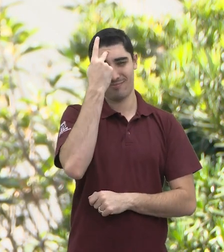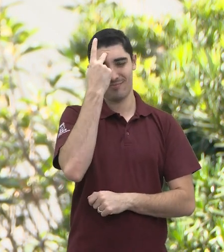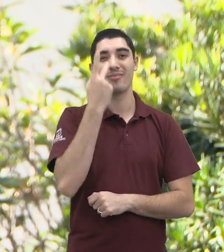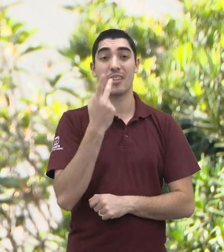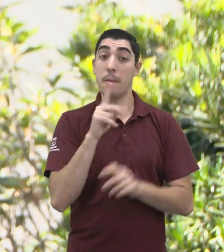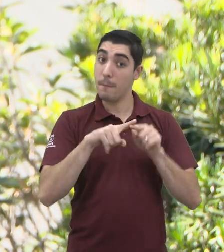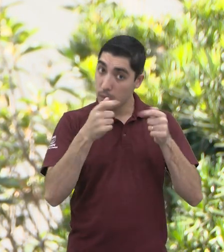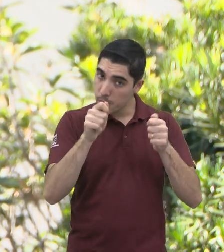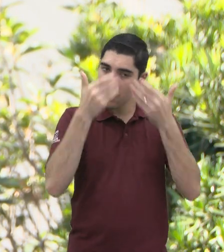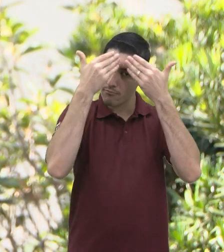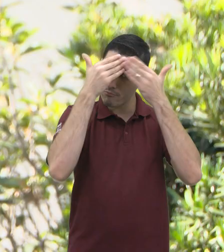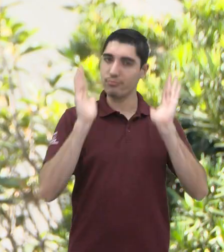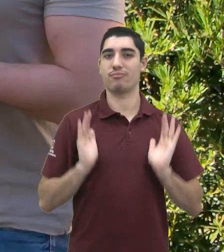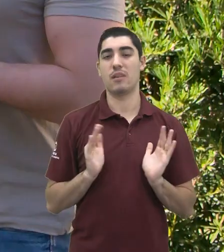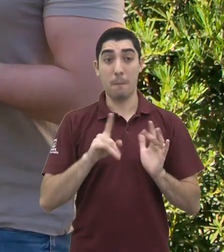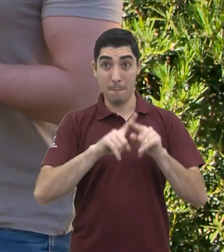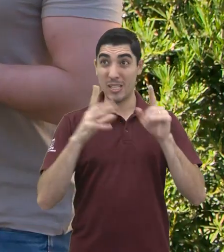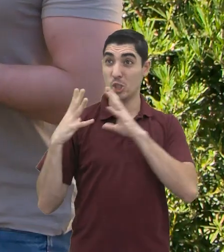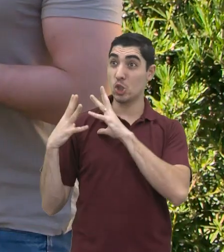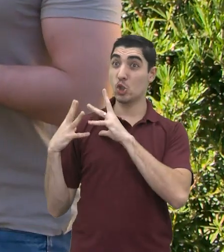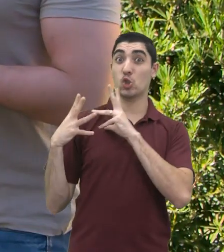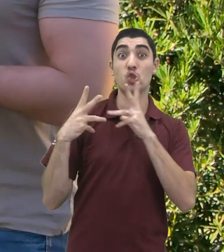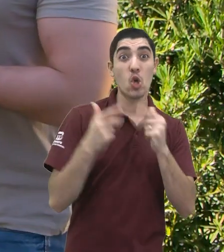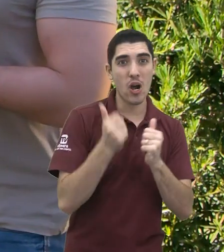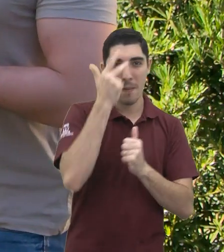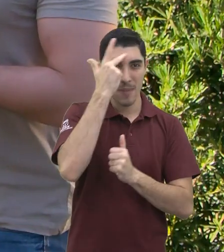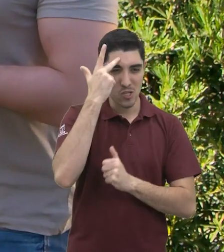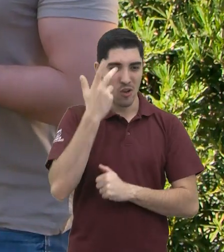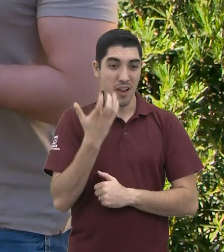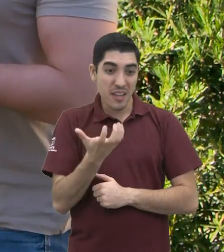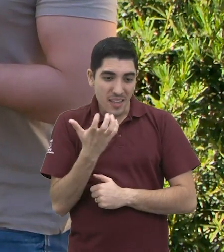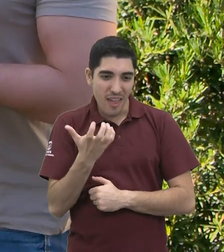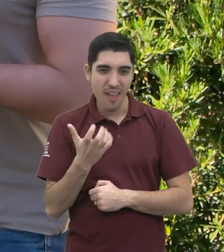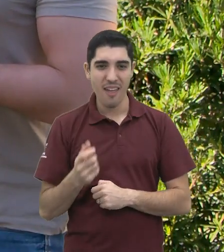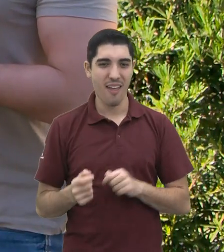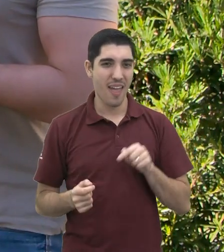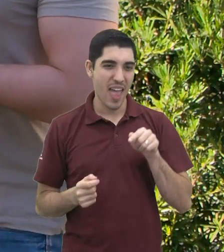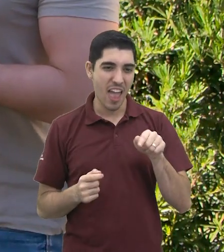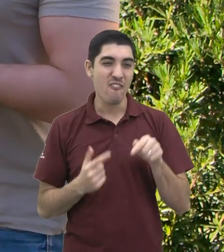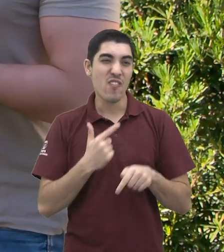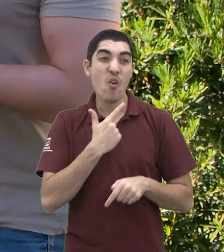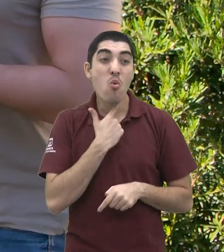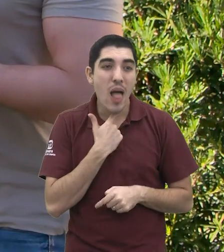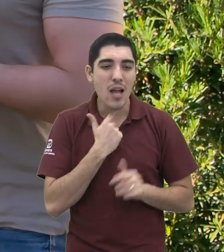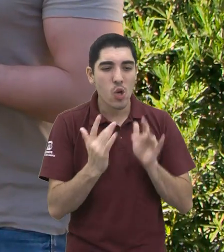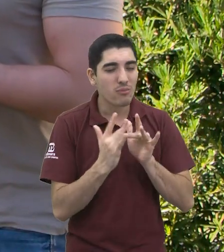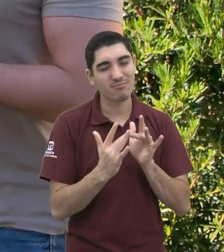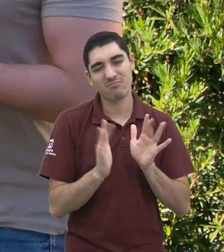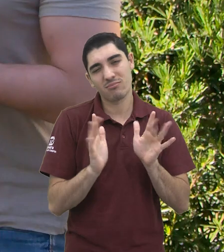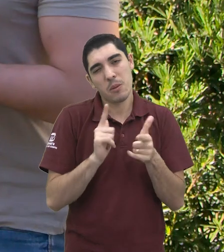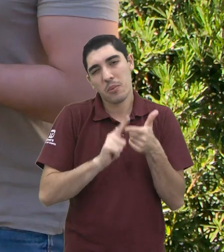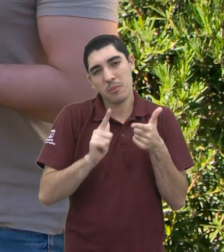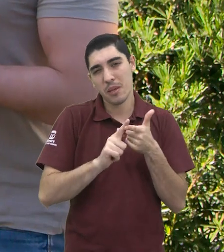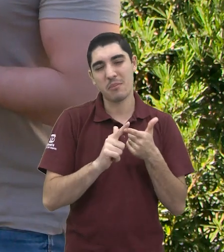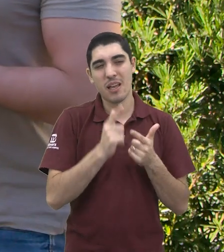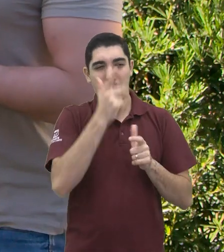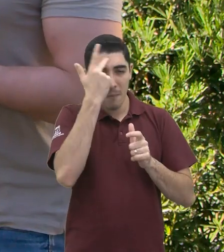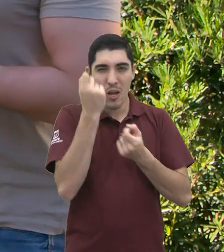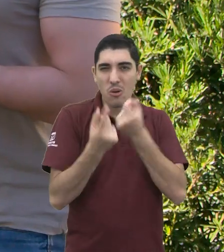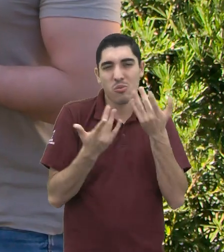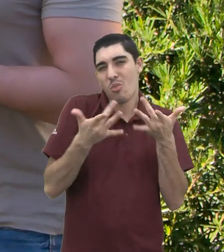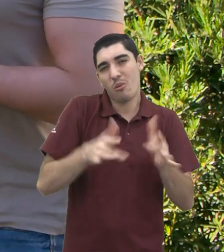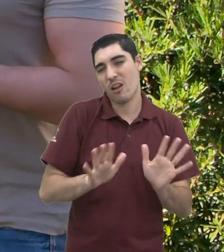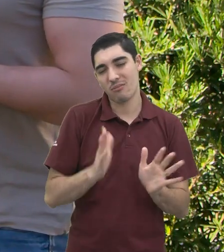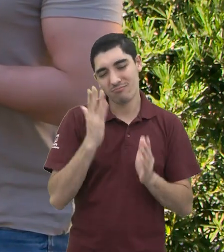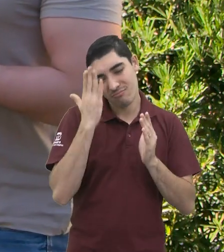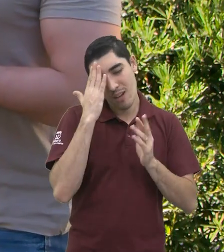ideia, entendeu? Mas você tem que estar aberto a isso. E não é todo mundo que vai querer passar por cima desse medo, né? E a gente entende, não tem problema